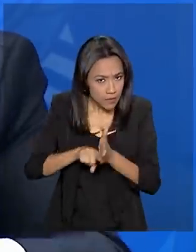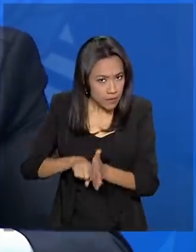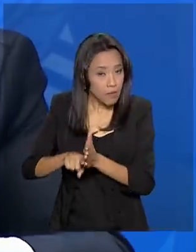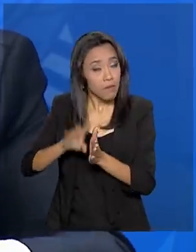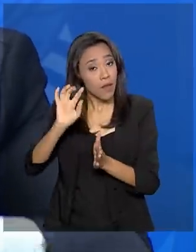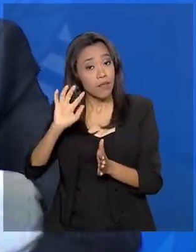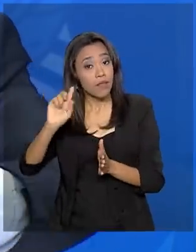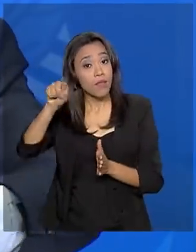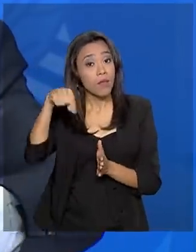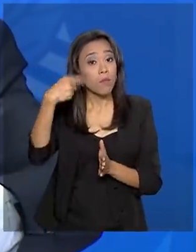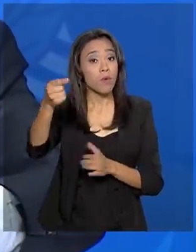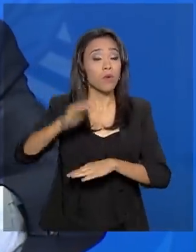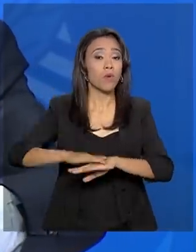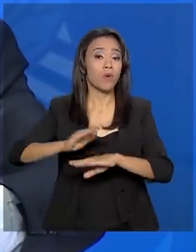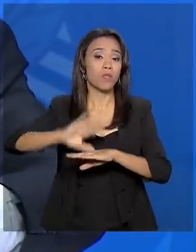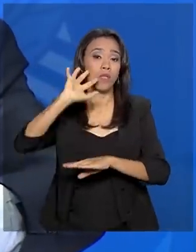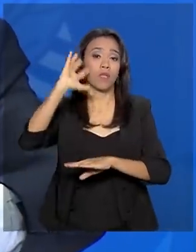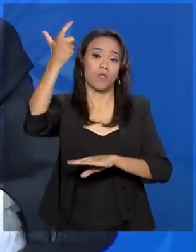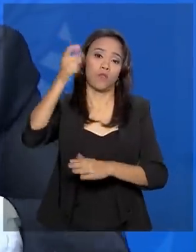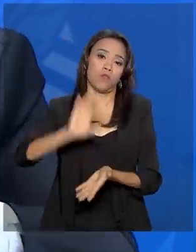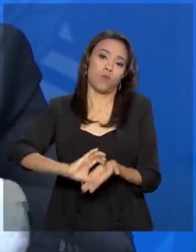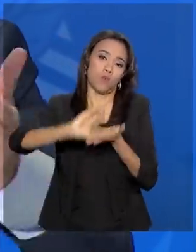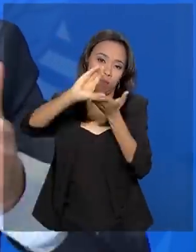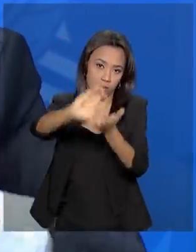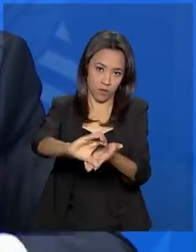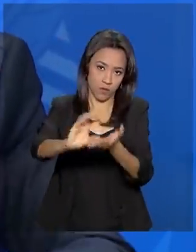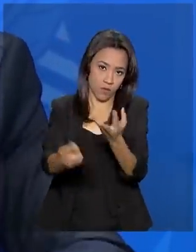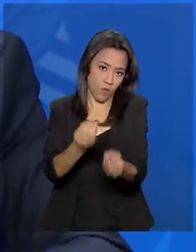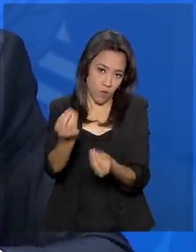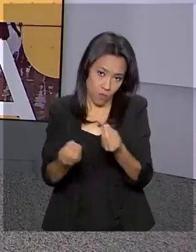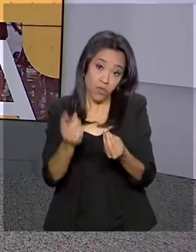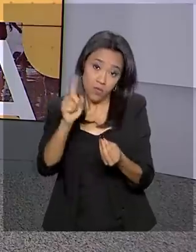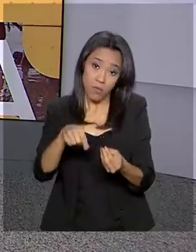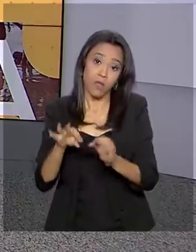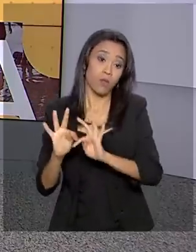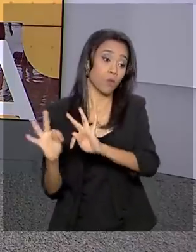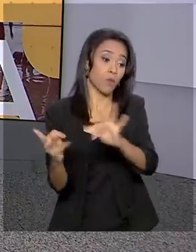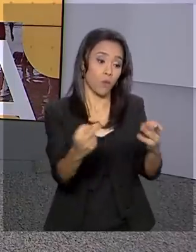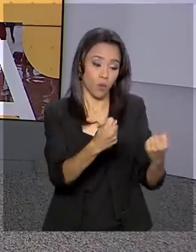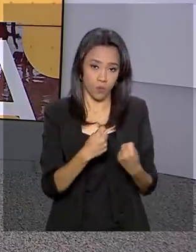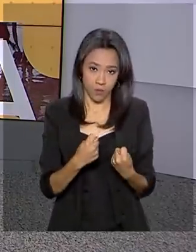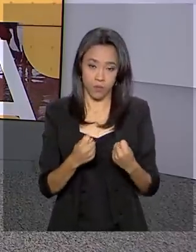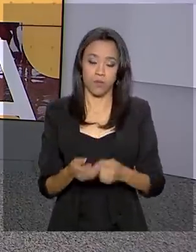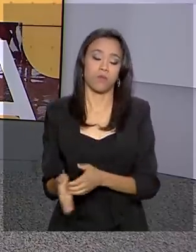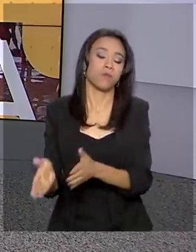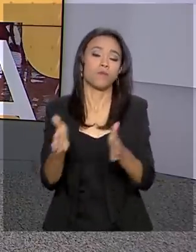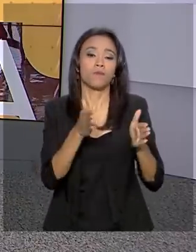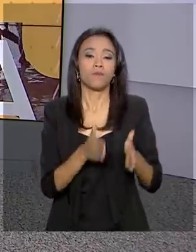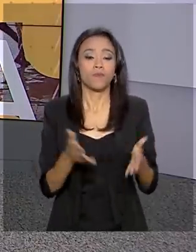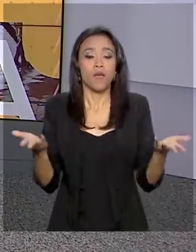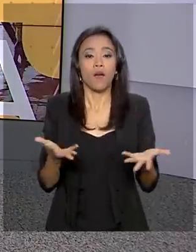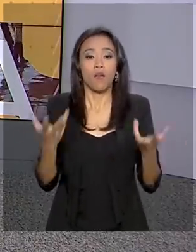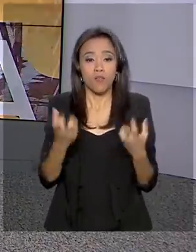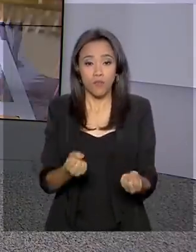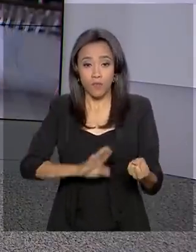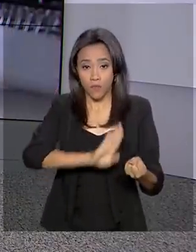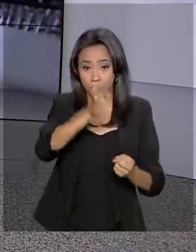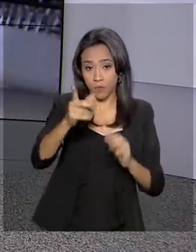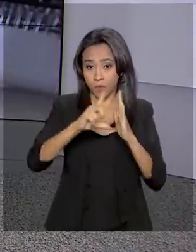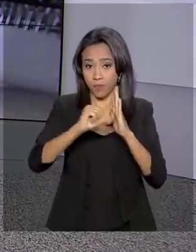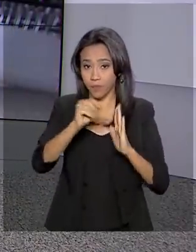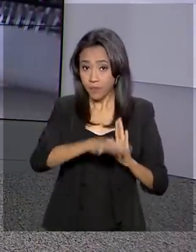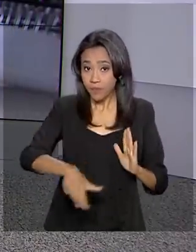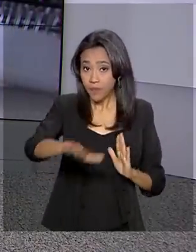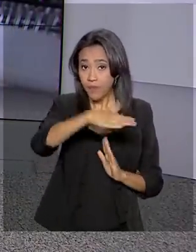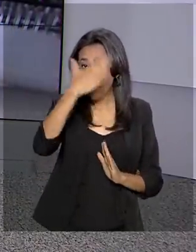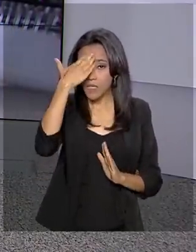vai definir de novo qual é o modelo que vai ser tomado. Isso vale para tudo. Vamos agora ao Palácio do Planalto saber como está a programação